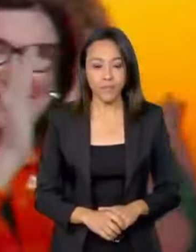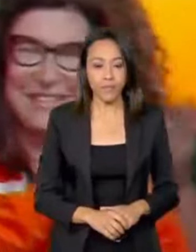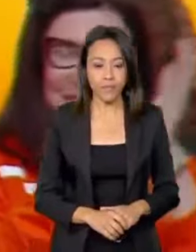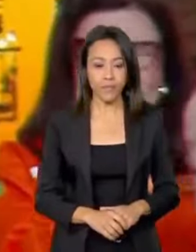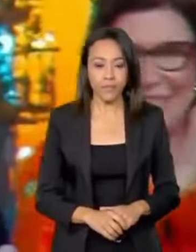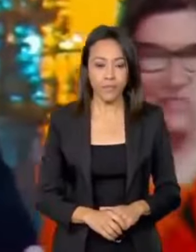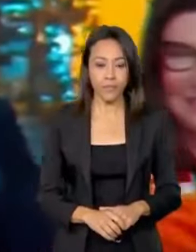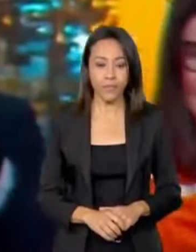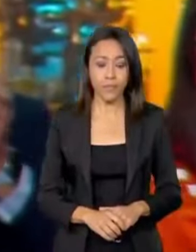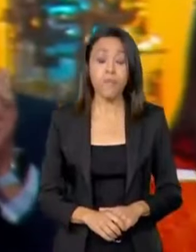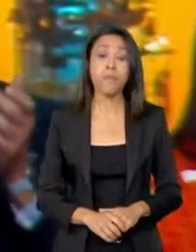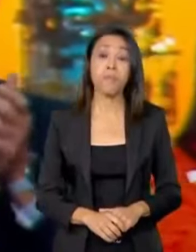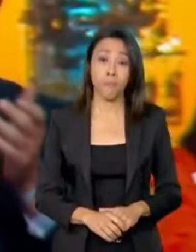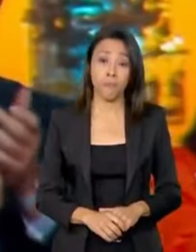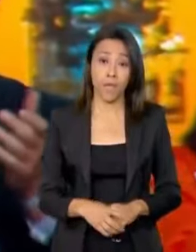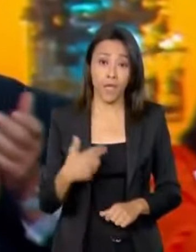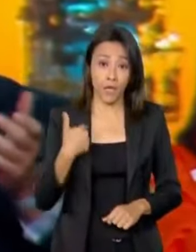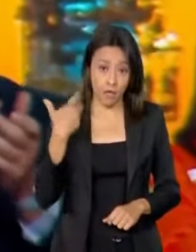E queria